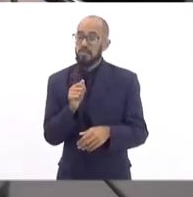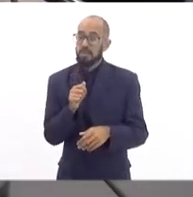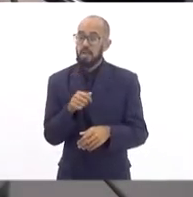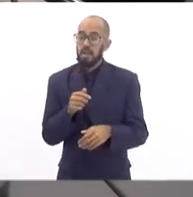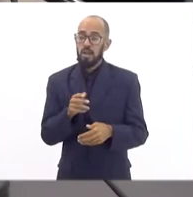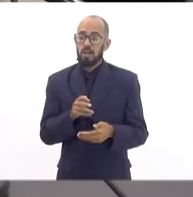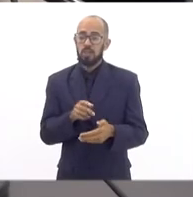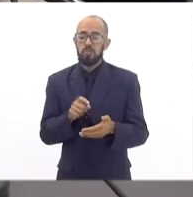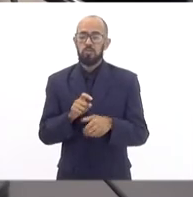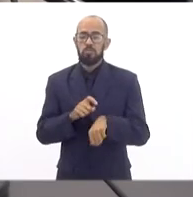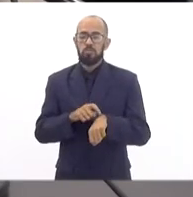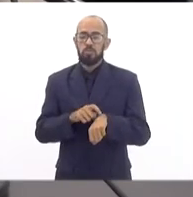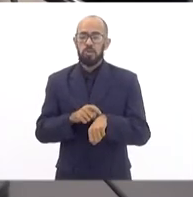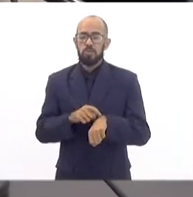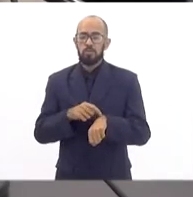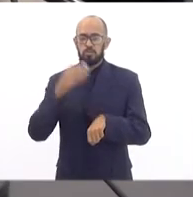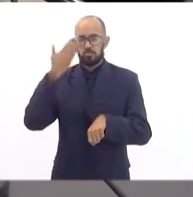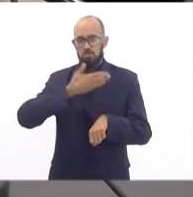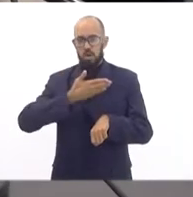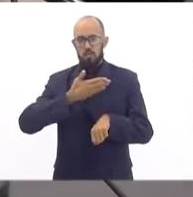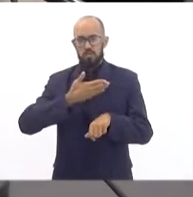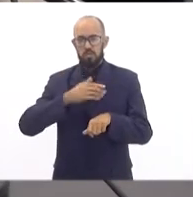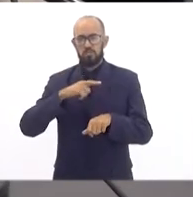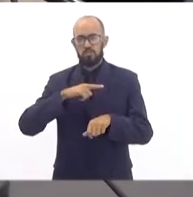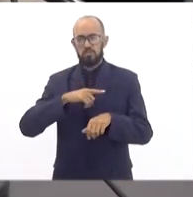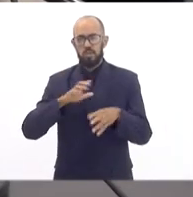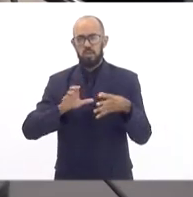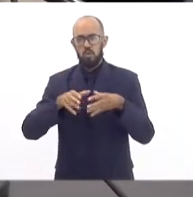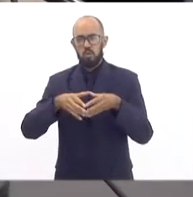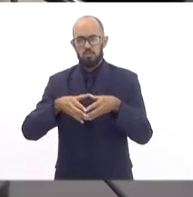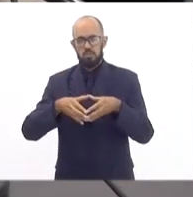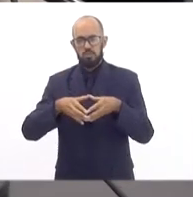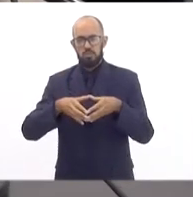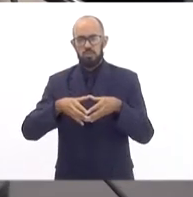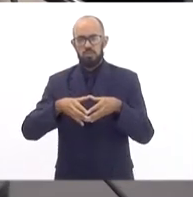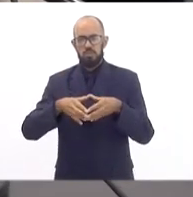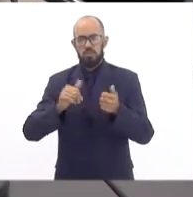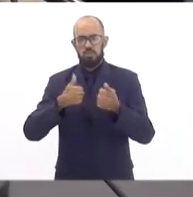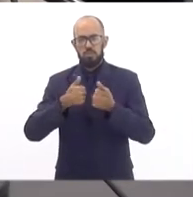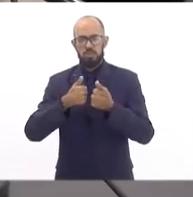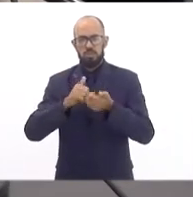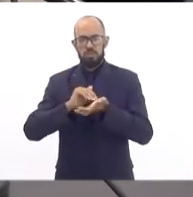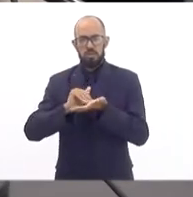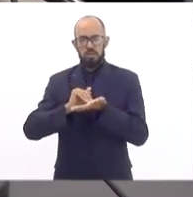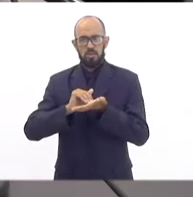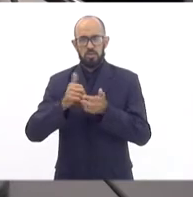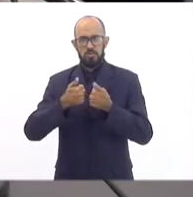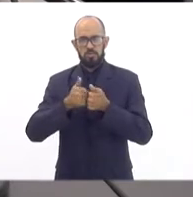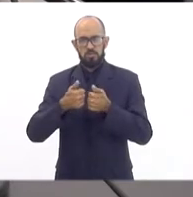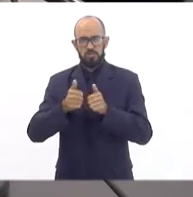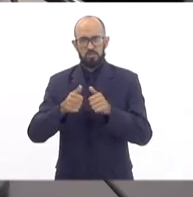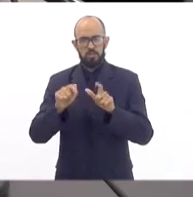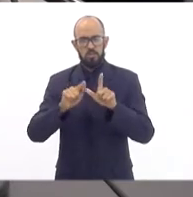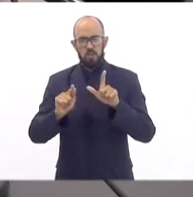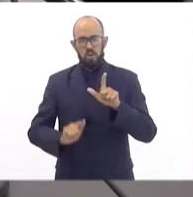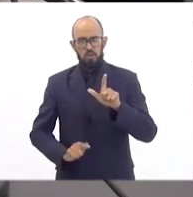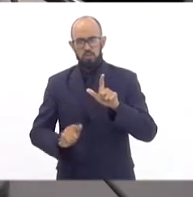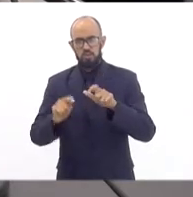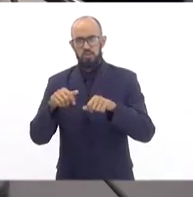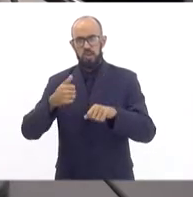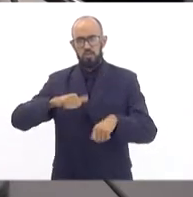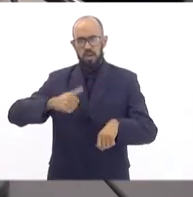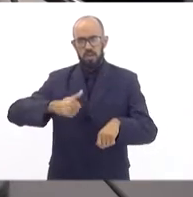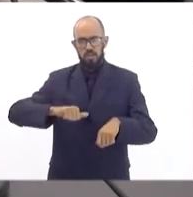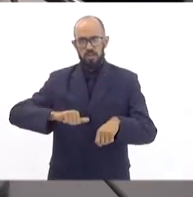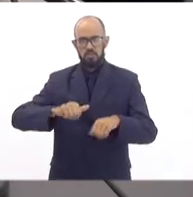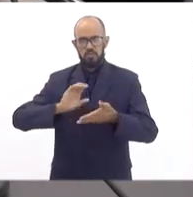comprovação. Tá? Tem comissão no âmbito da Secretaria de Transportes e a vinculada Central Logística que analisa os investimentos